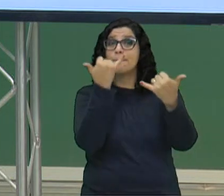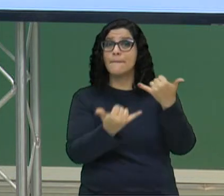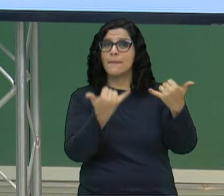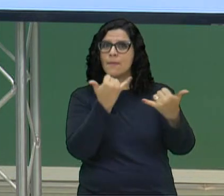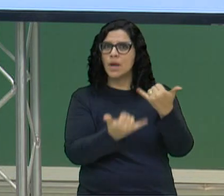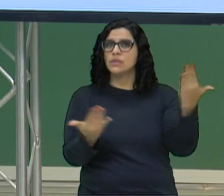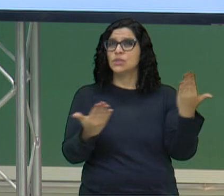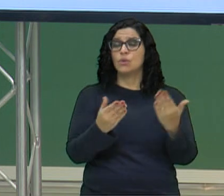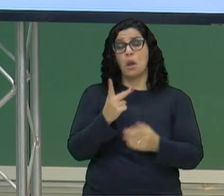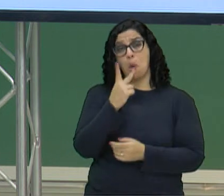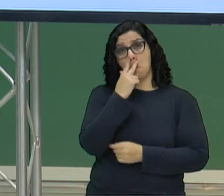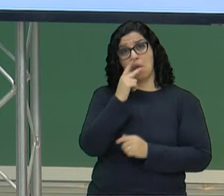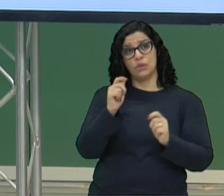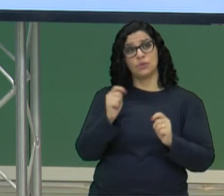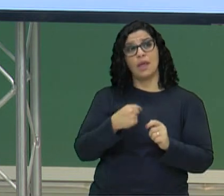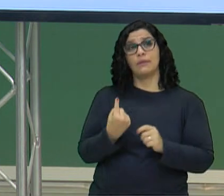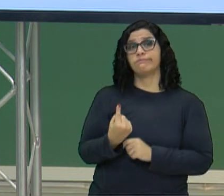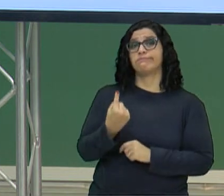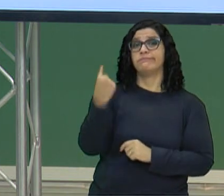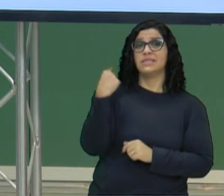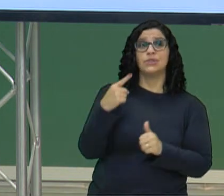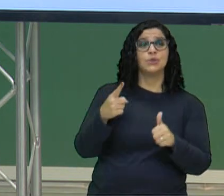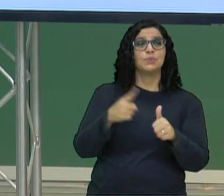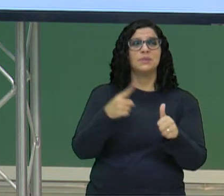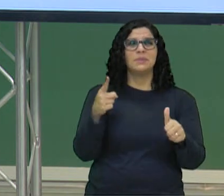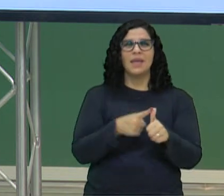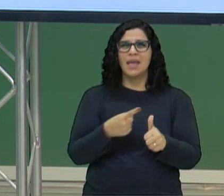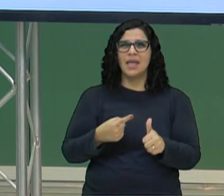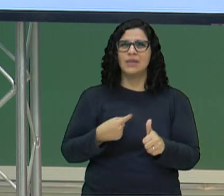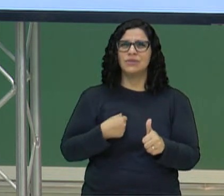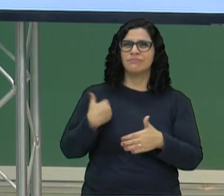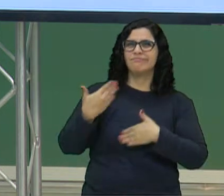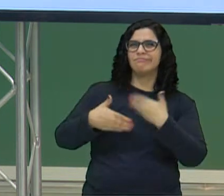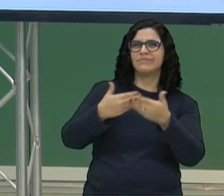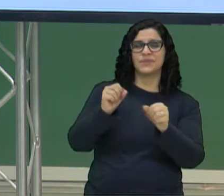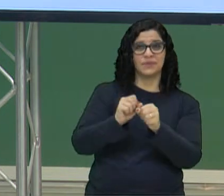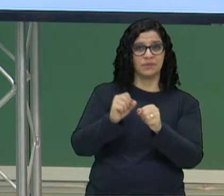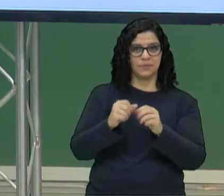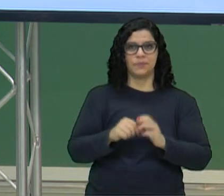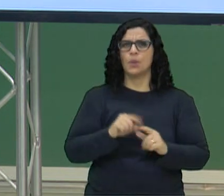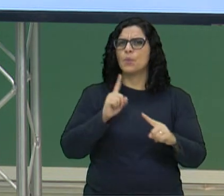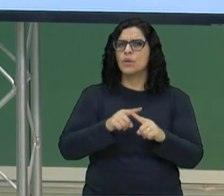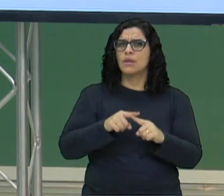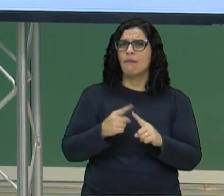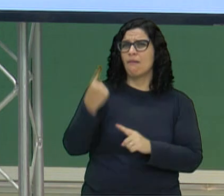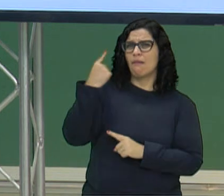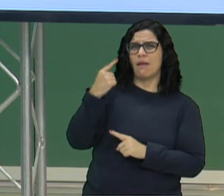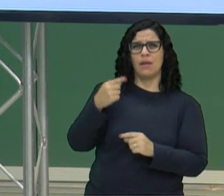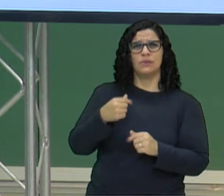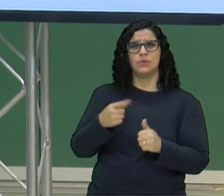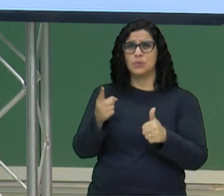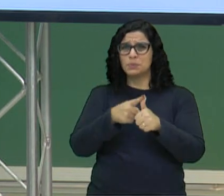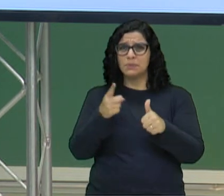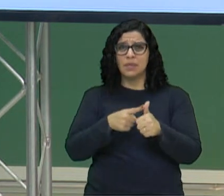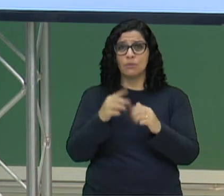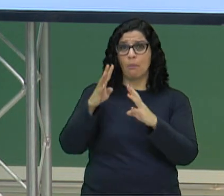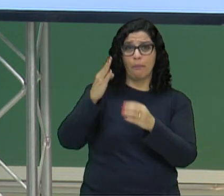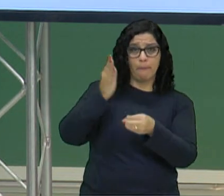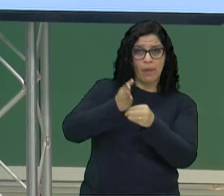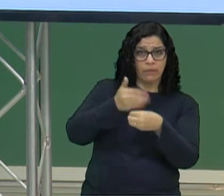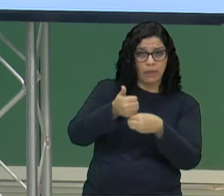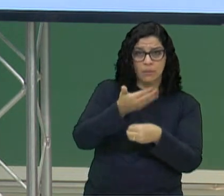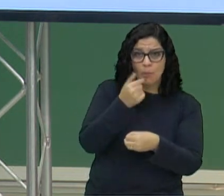ao que possivelmente foi o que os primeiros seres fizeram. Por quê? Os primeiros seres, eles não tinham batatinha para